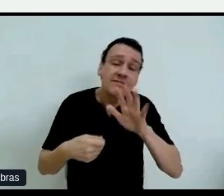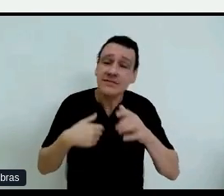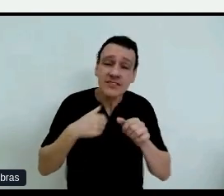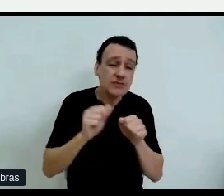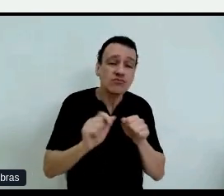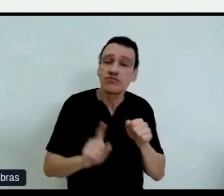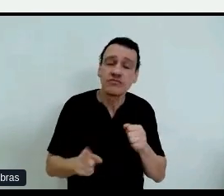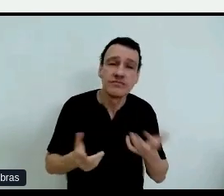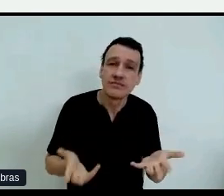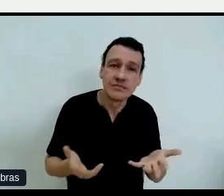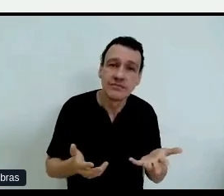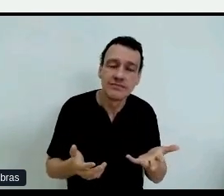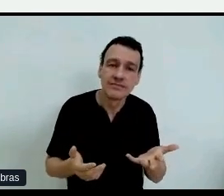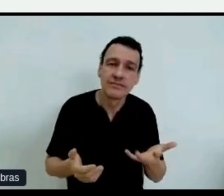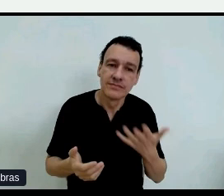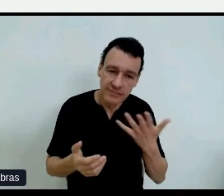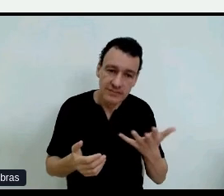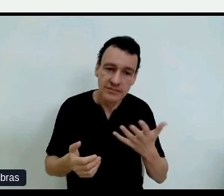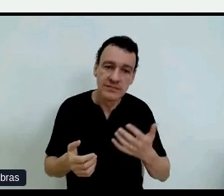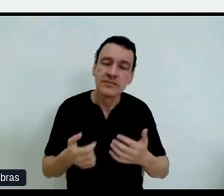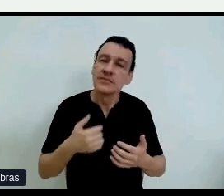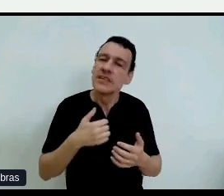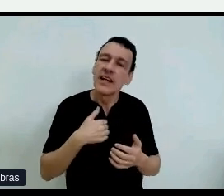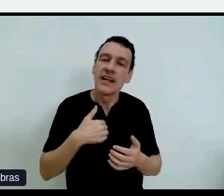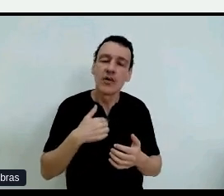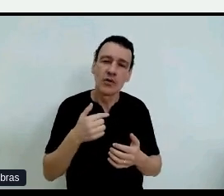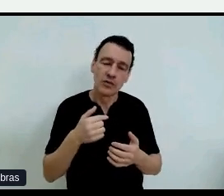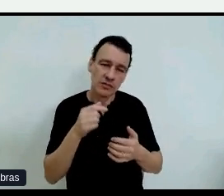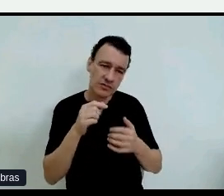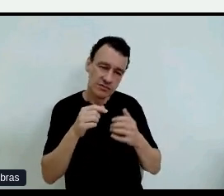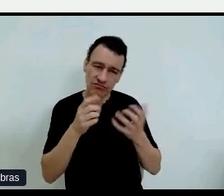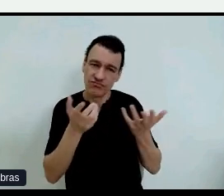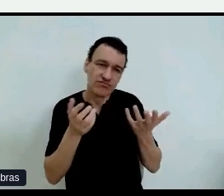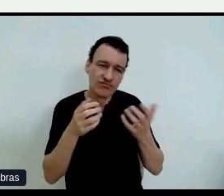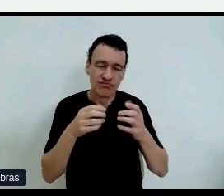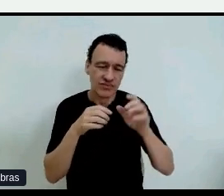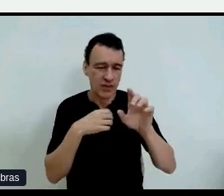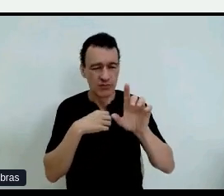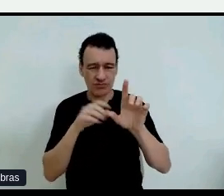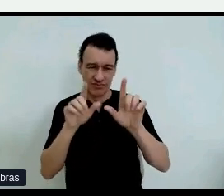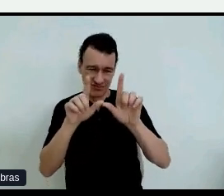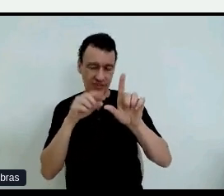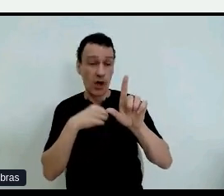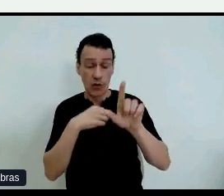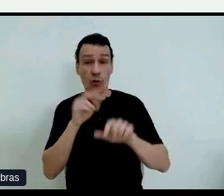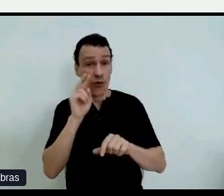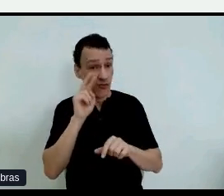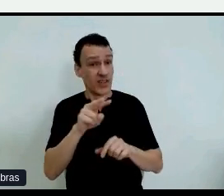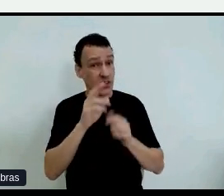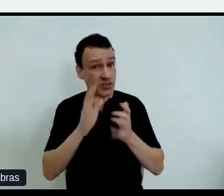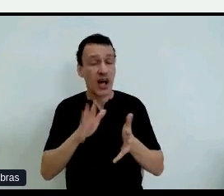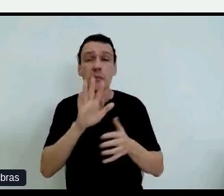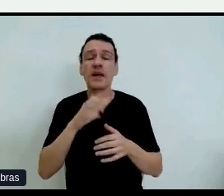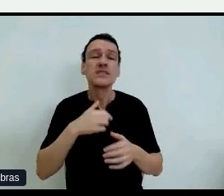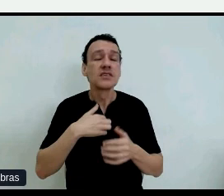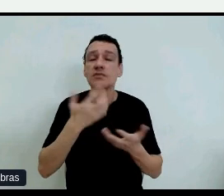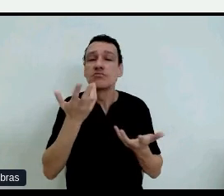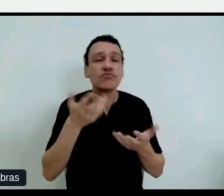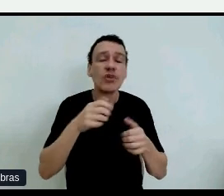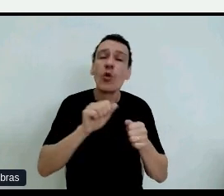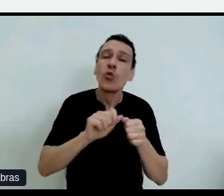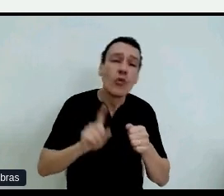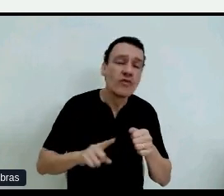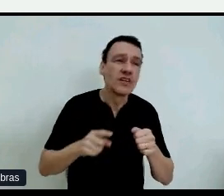eu olhei para esse item, ou por uma questão de negócios, de cronograma, eu não fiz, né? Ou